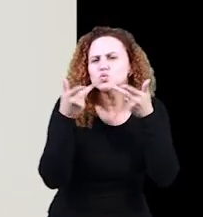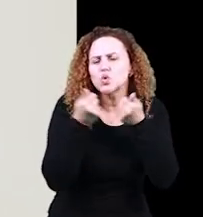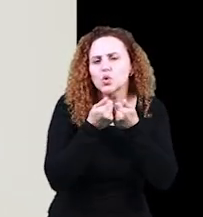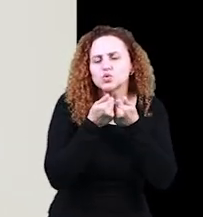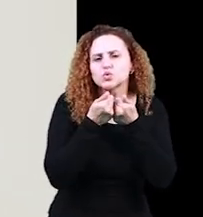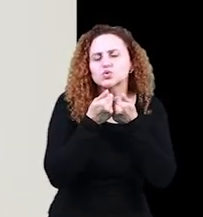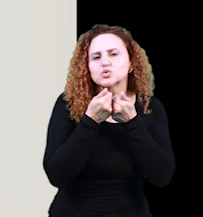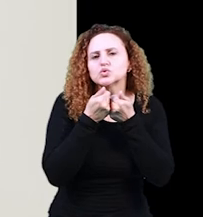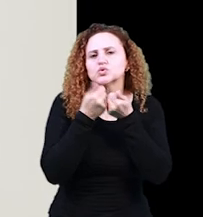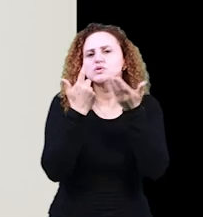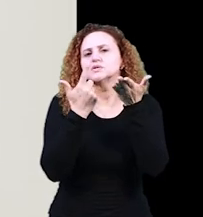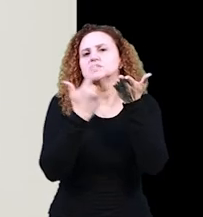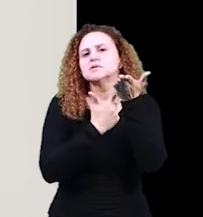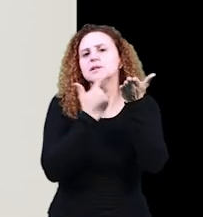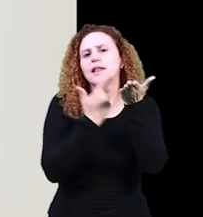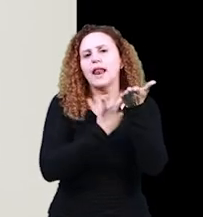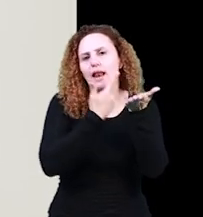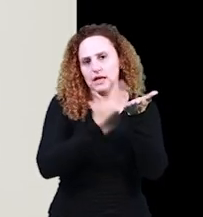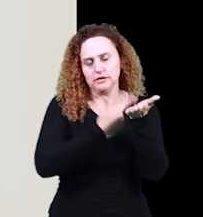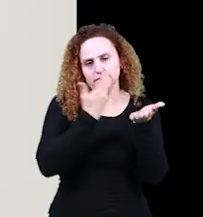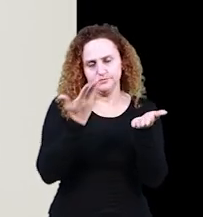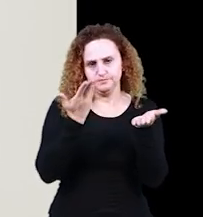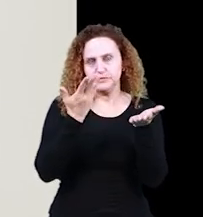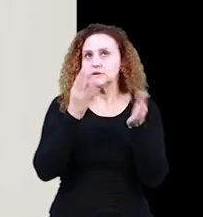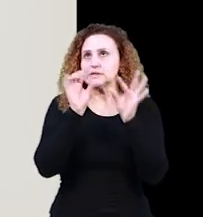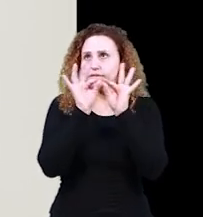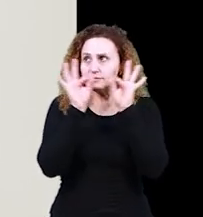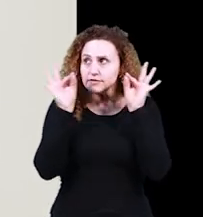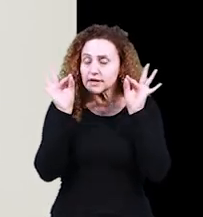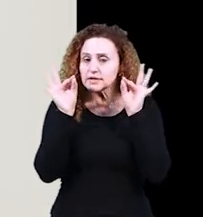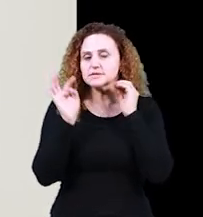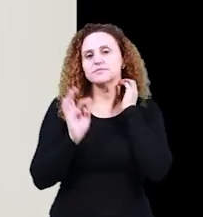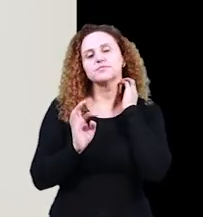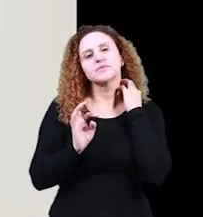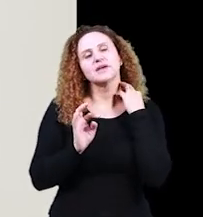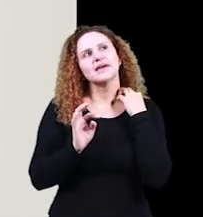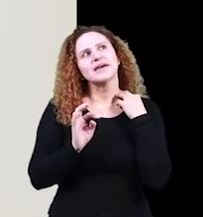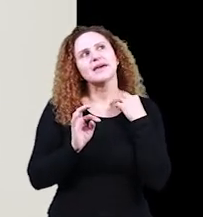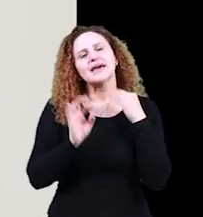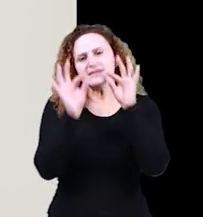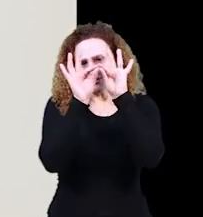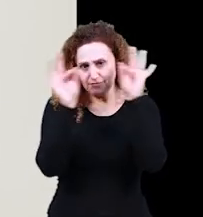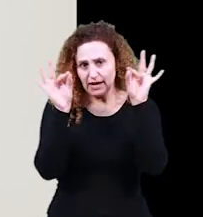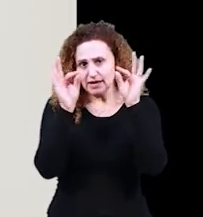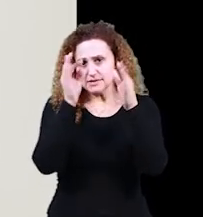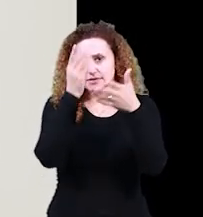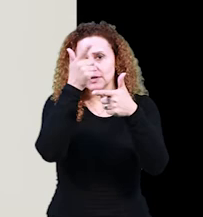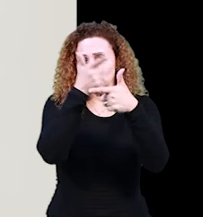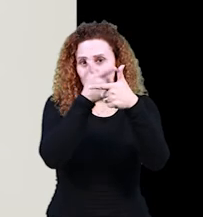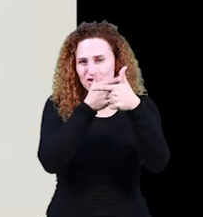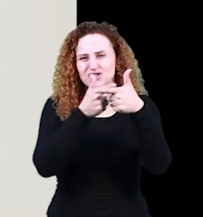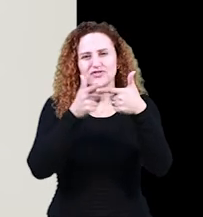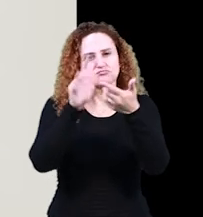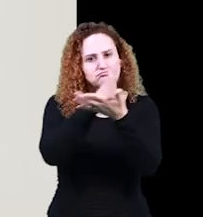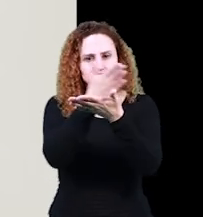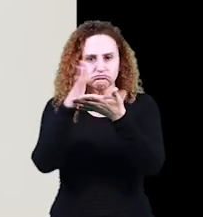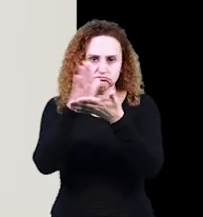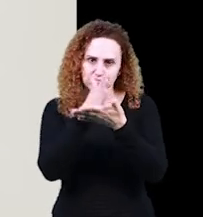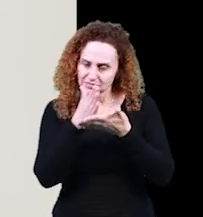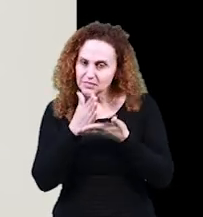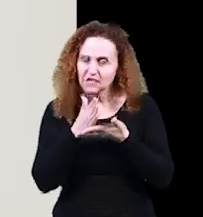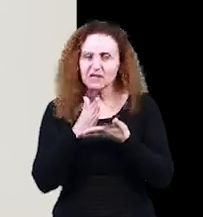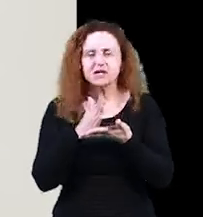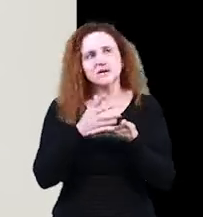tem uma frase a frase é João comprou todos os livros aí a gente pode dividir essa frase em constituintes